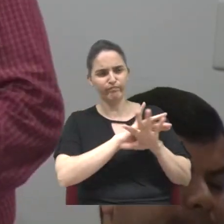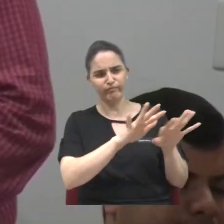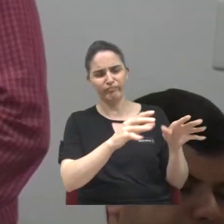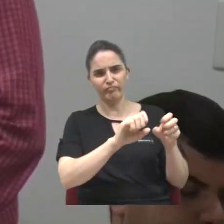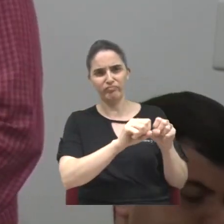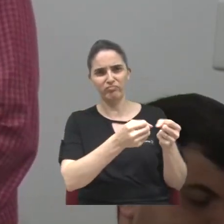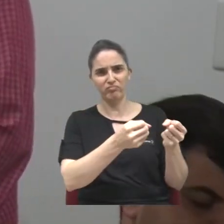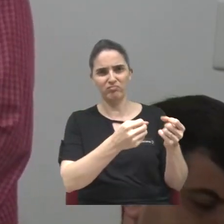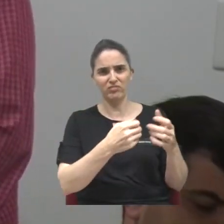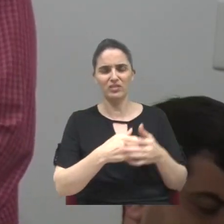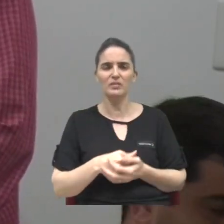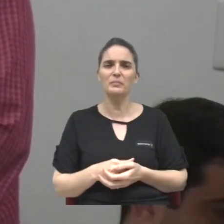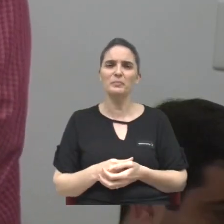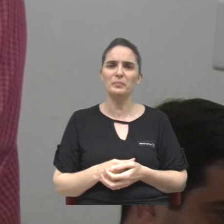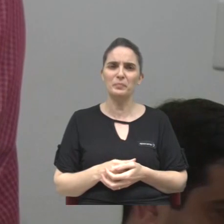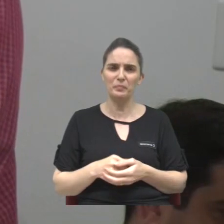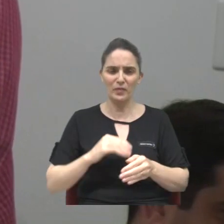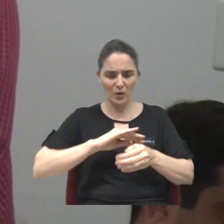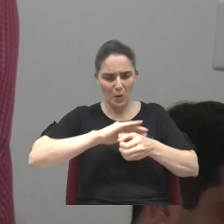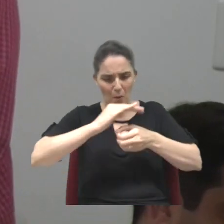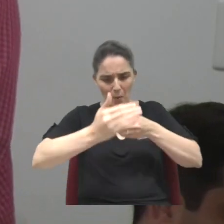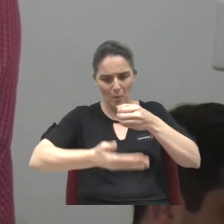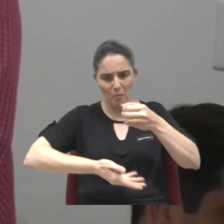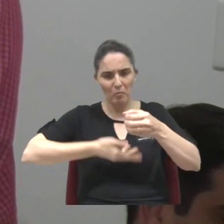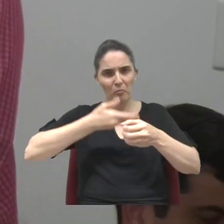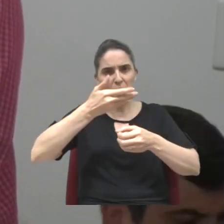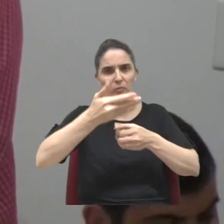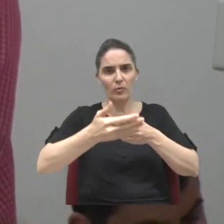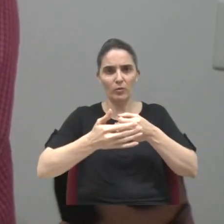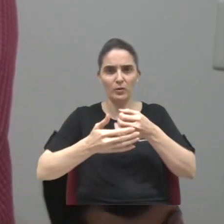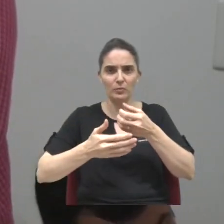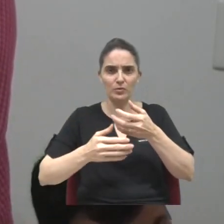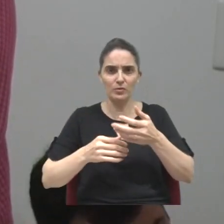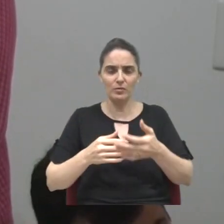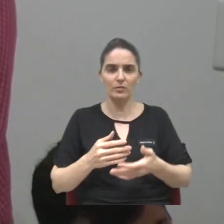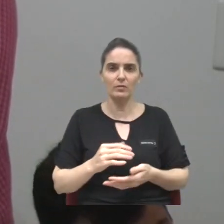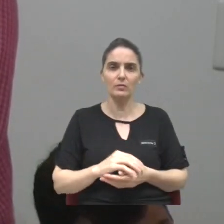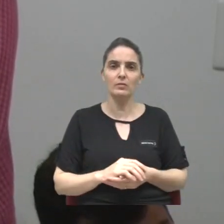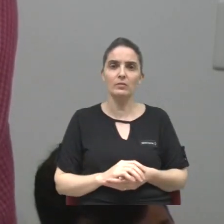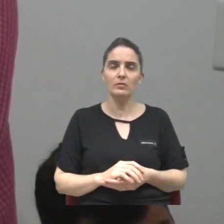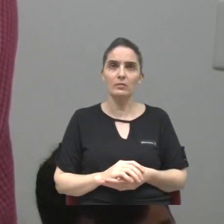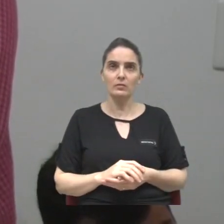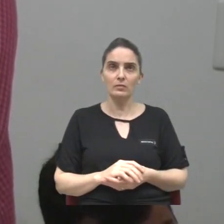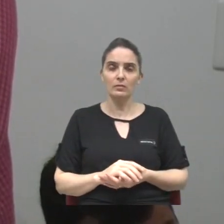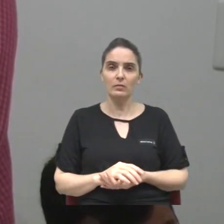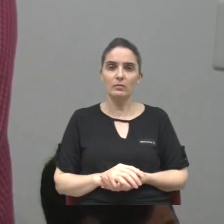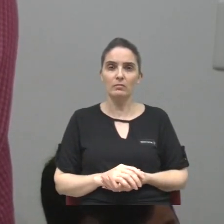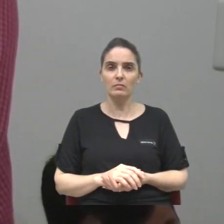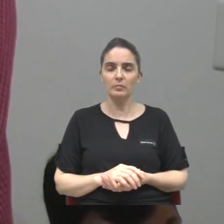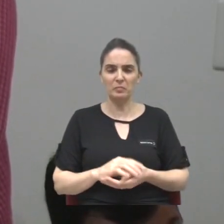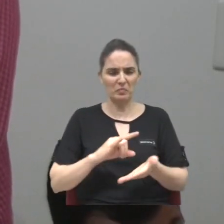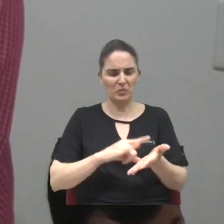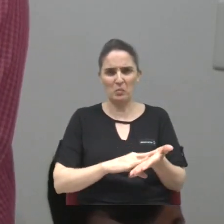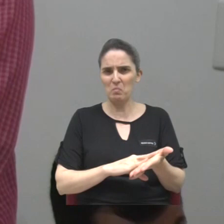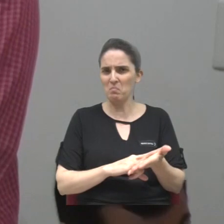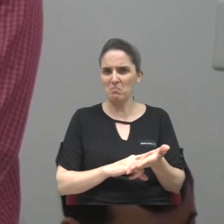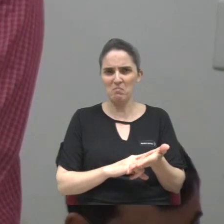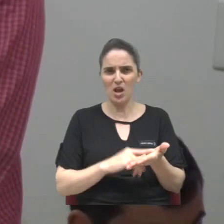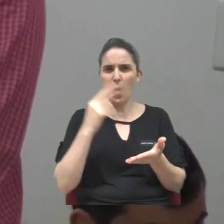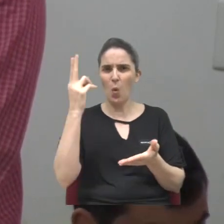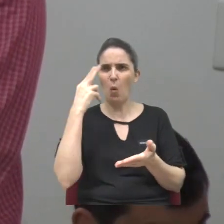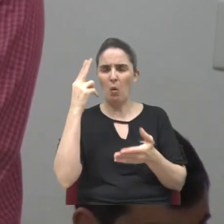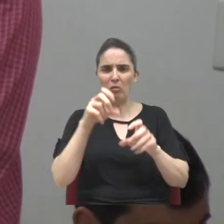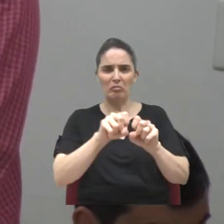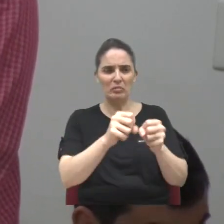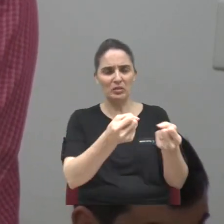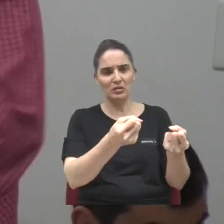Situação de pneu, de ônibus, documentação. Então, quantidade de ambulância quebrada. Eu sei que no